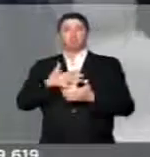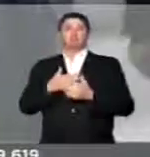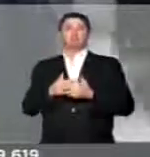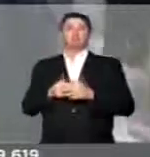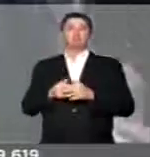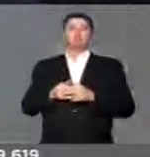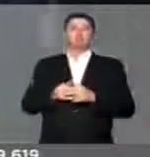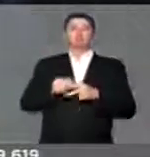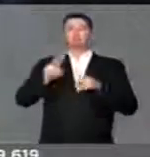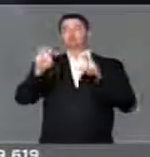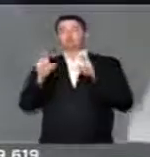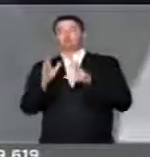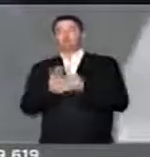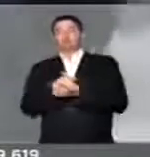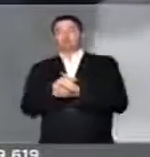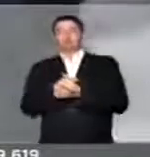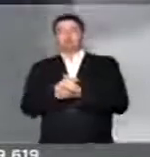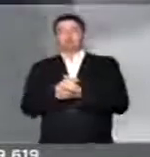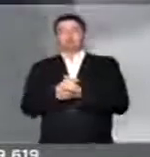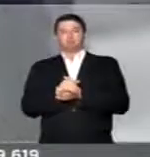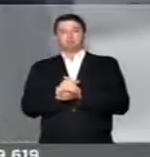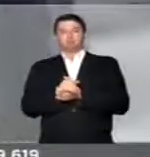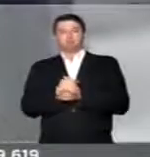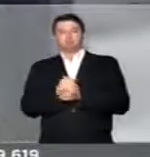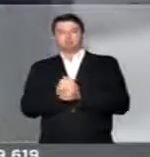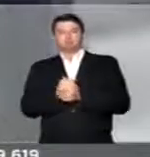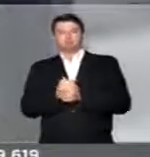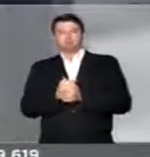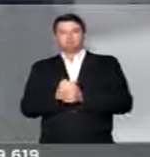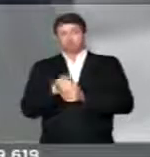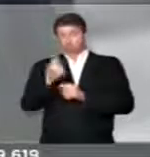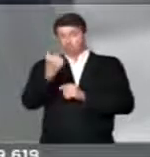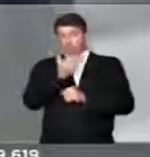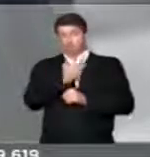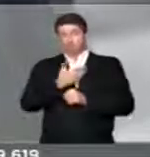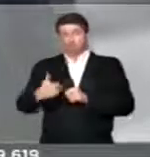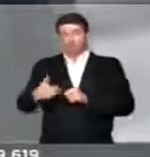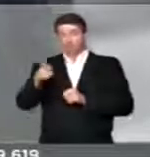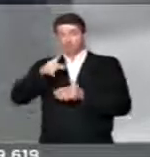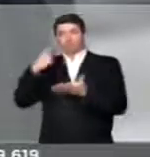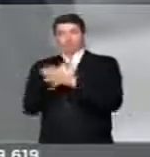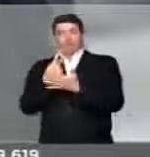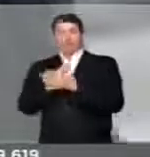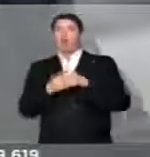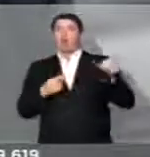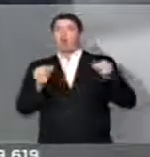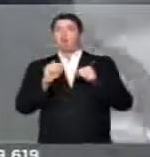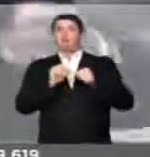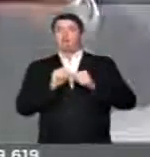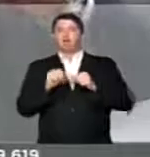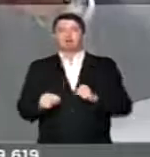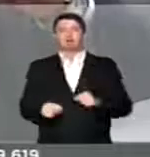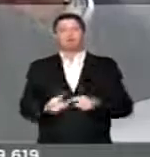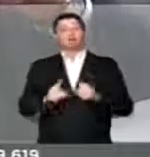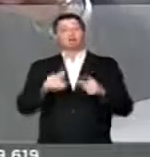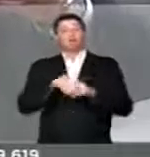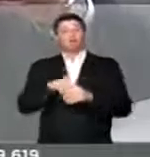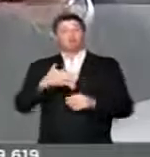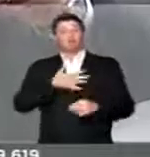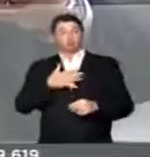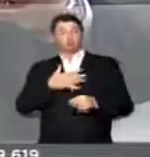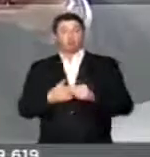em relação à malversação de recursos públicos por eles promovidos. Mas fiz um